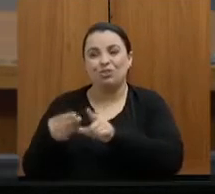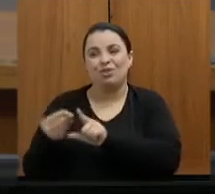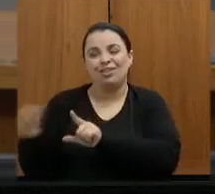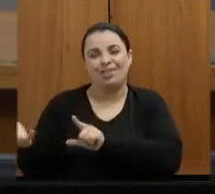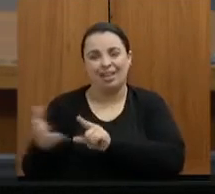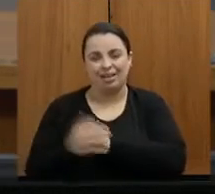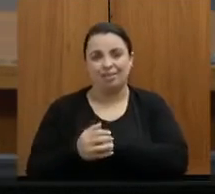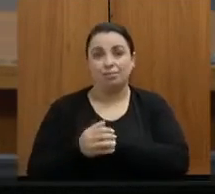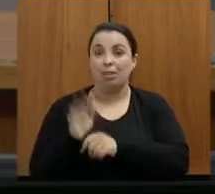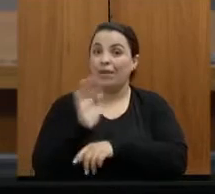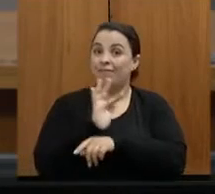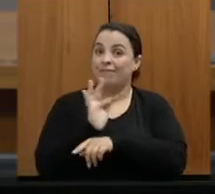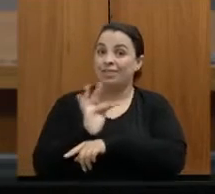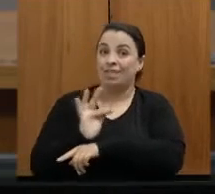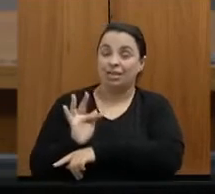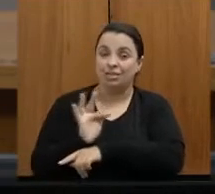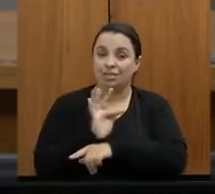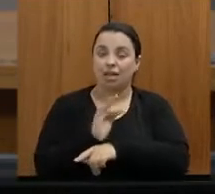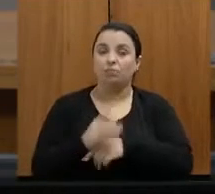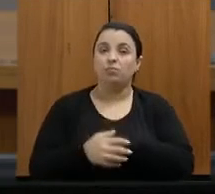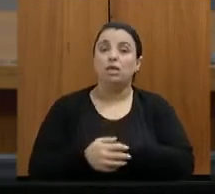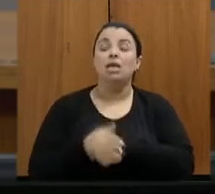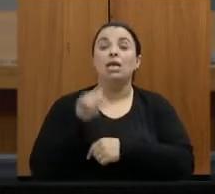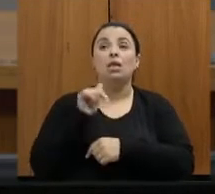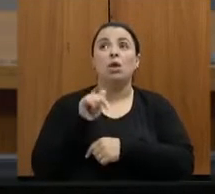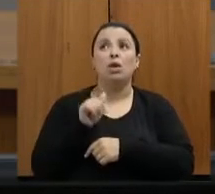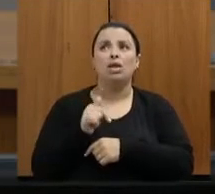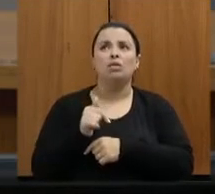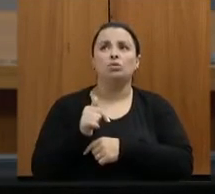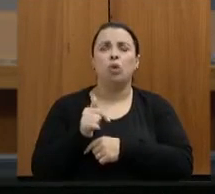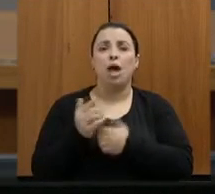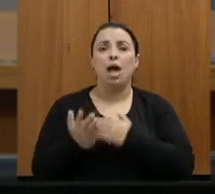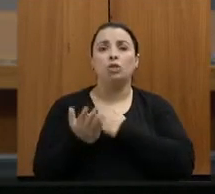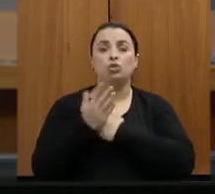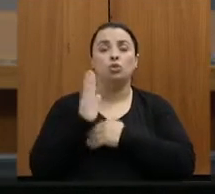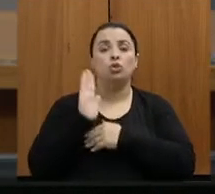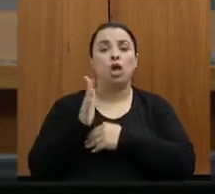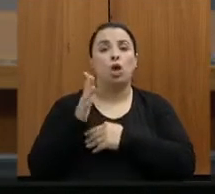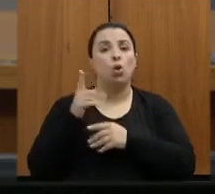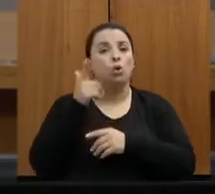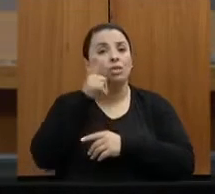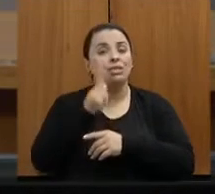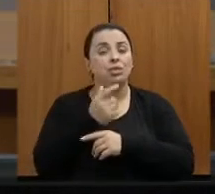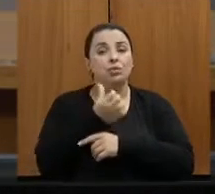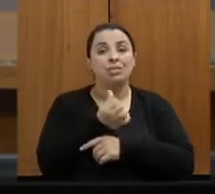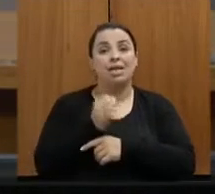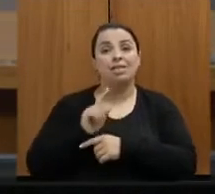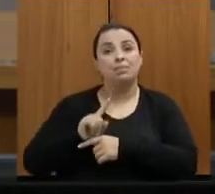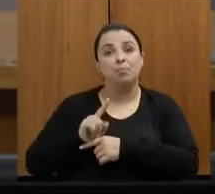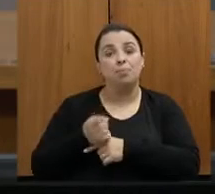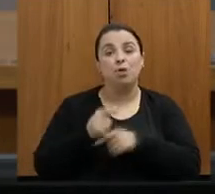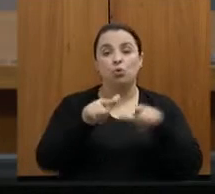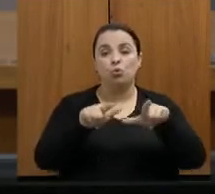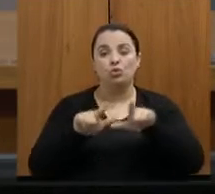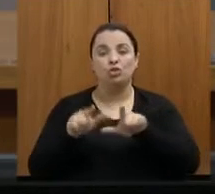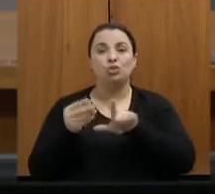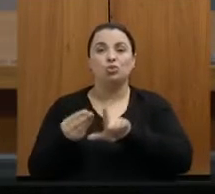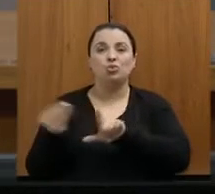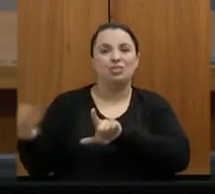Nessa vertente, vamos entregar cerca de 6 mil títulos, já iniciamos a primeira ordem de serviço,